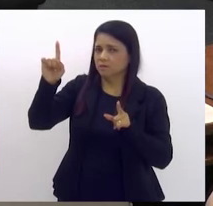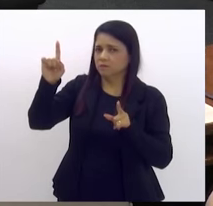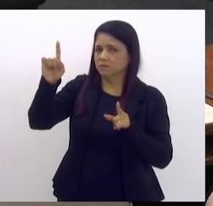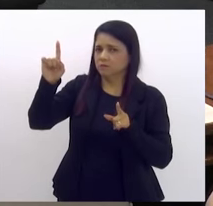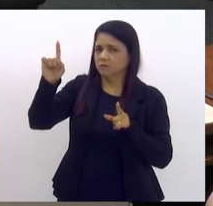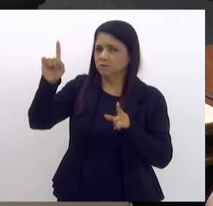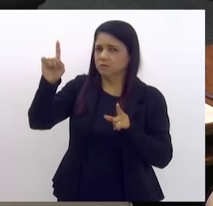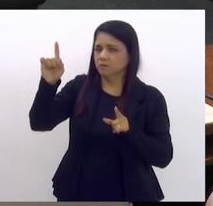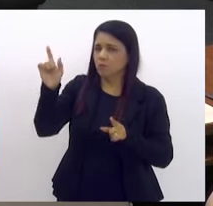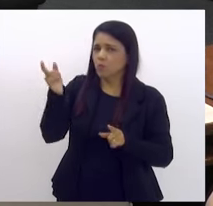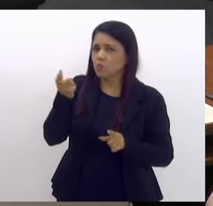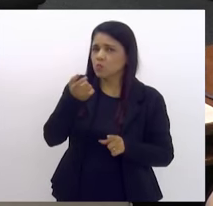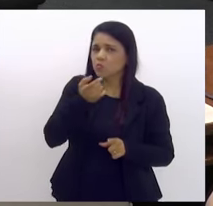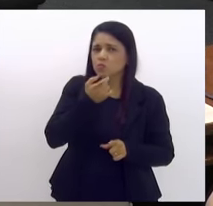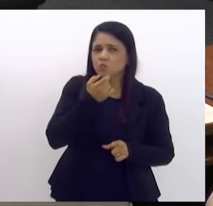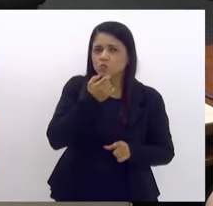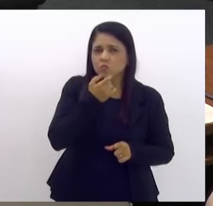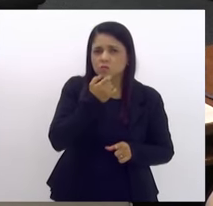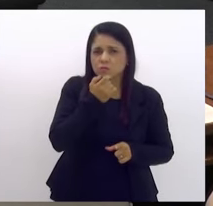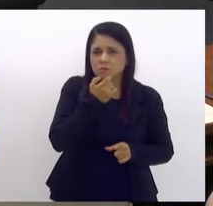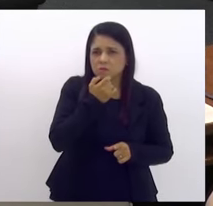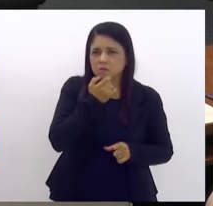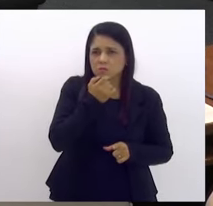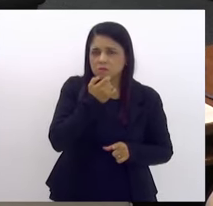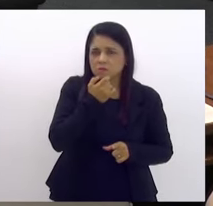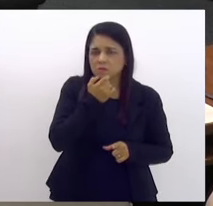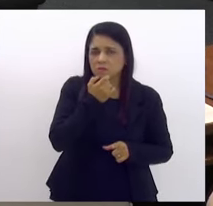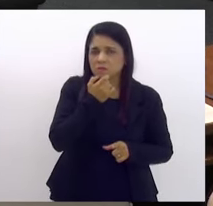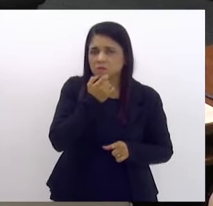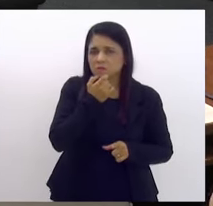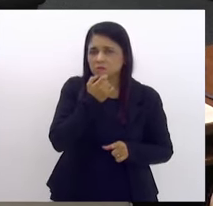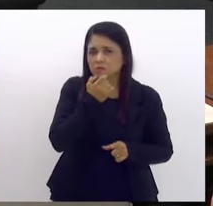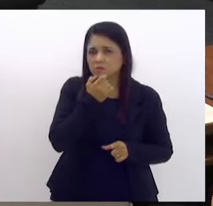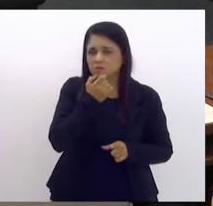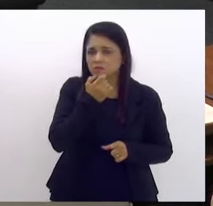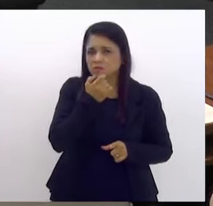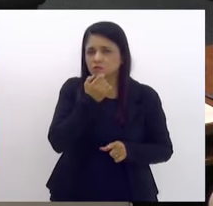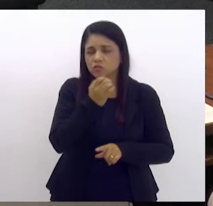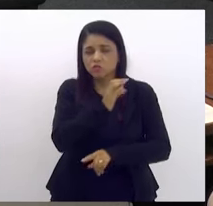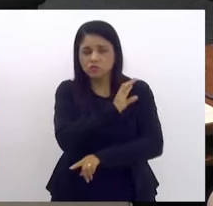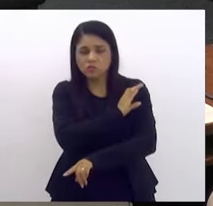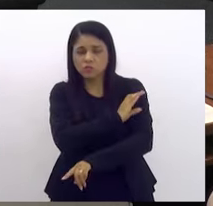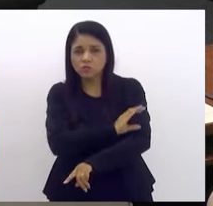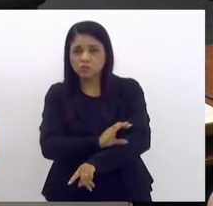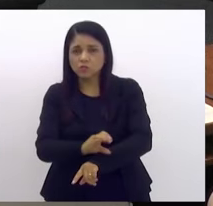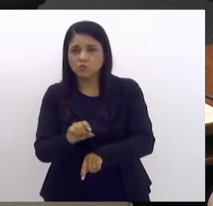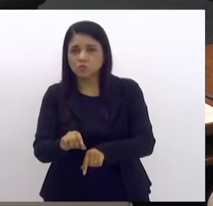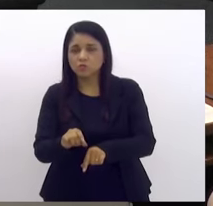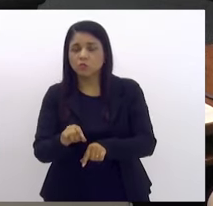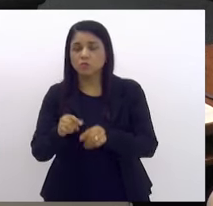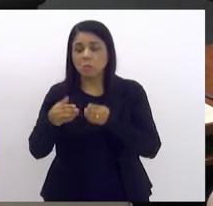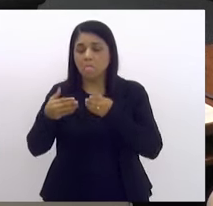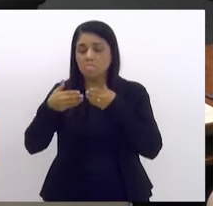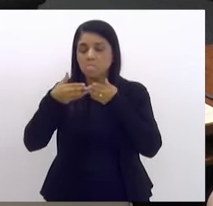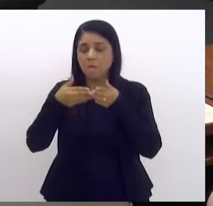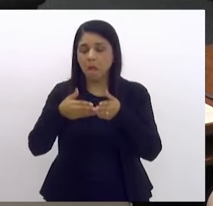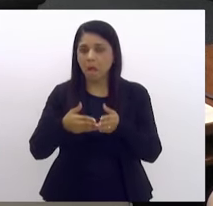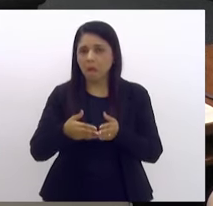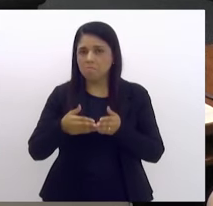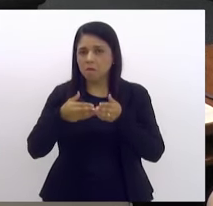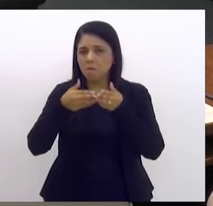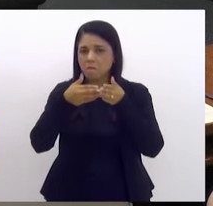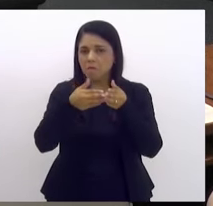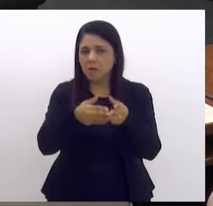os ingleses, por exemplo, se portavam quando enviavam expedições